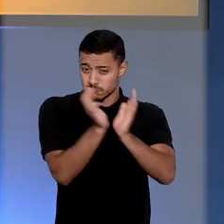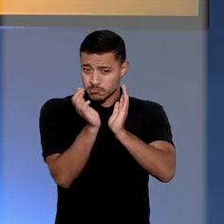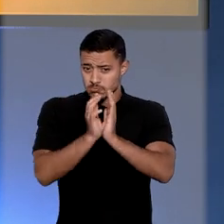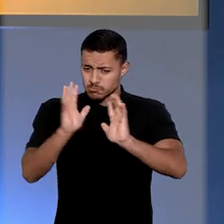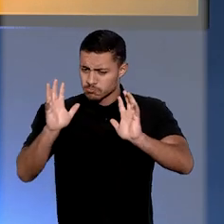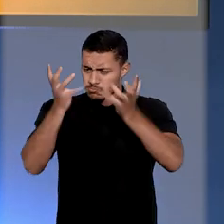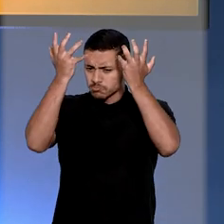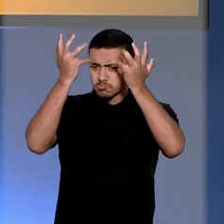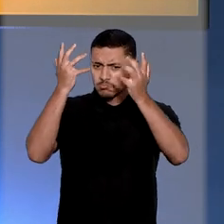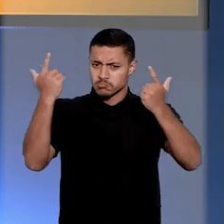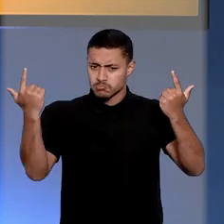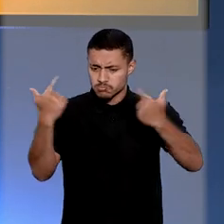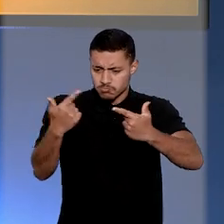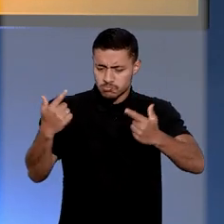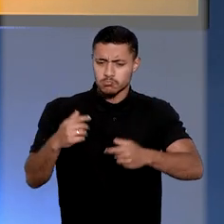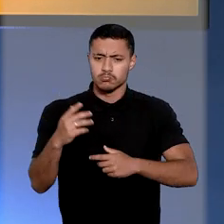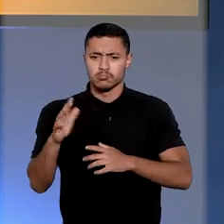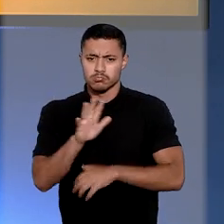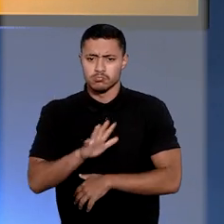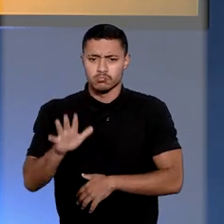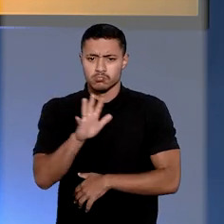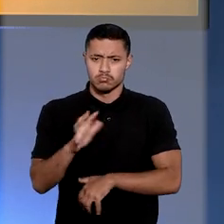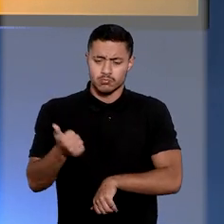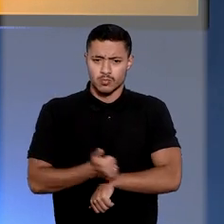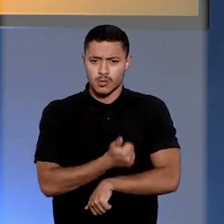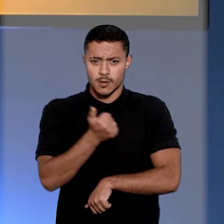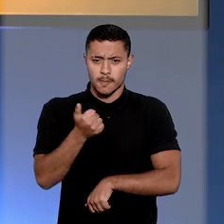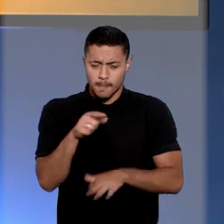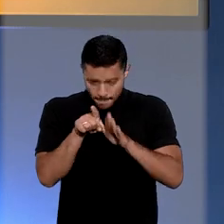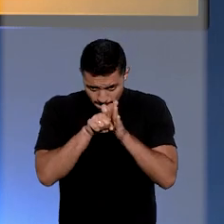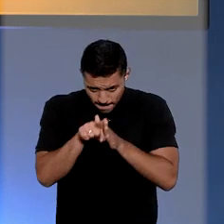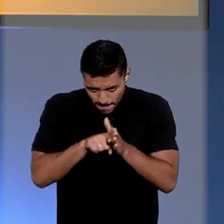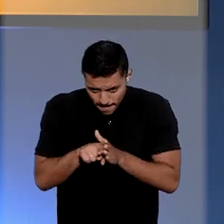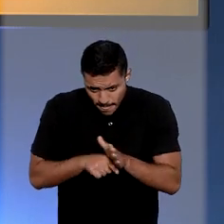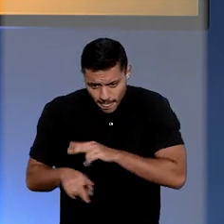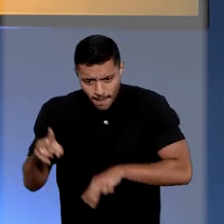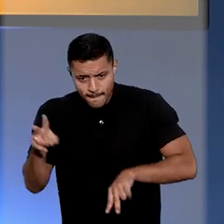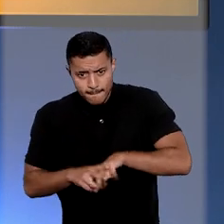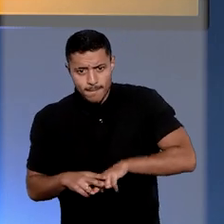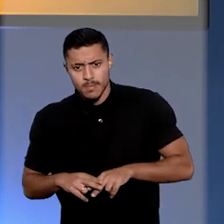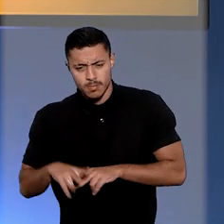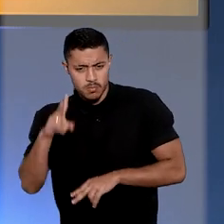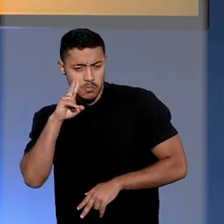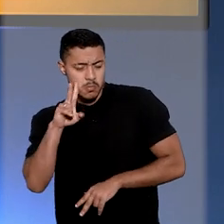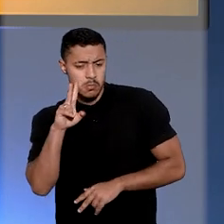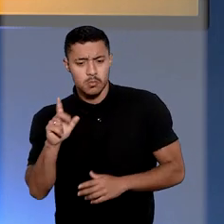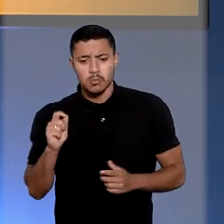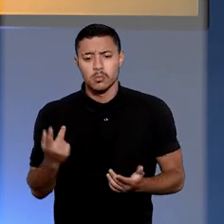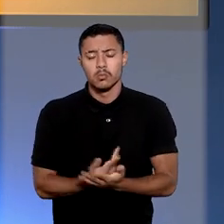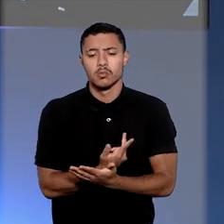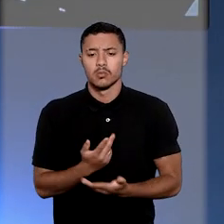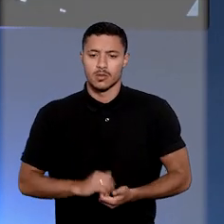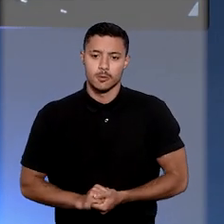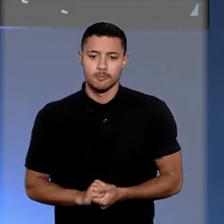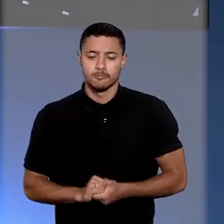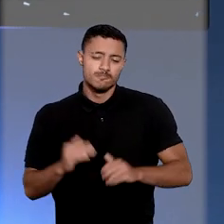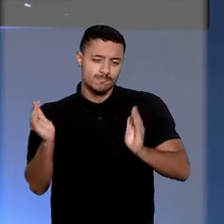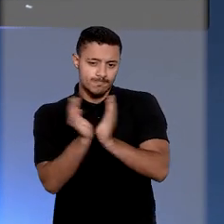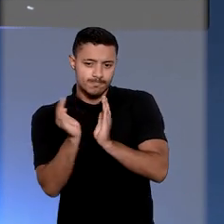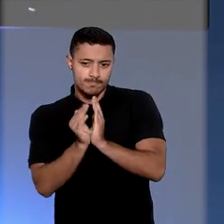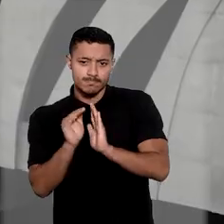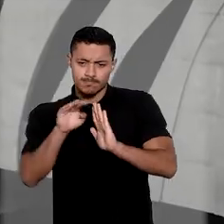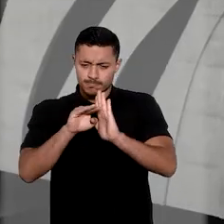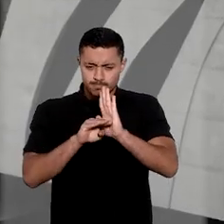exaltou Cruzada Nacional para a qualificação da investigação criminal. Vamos ver como foi. A sessão,